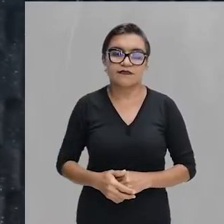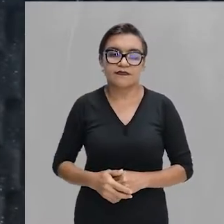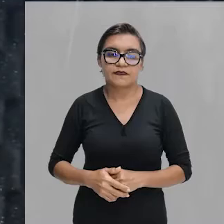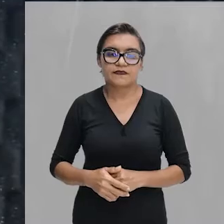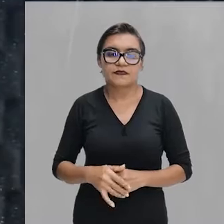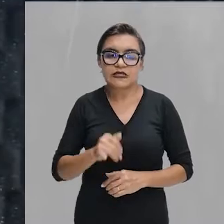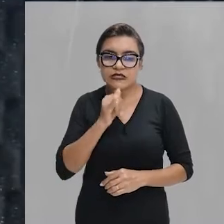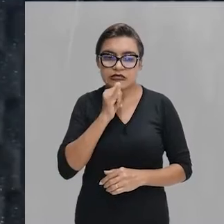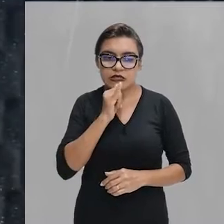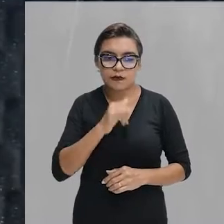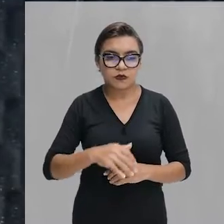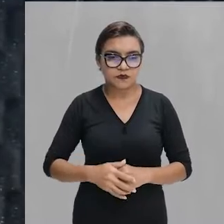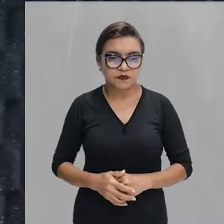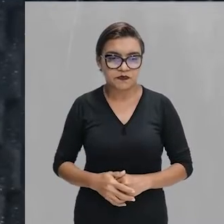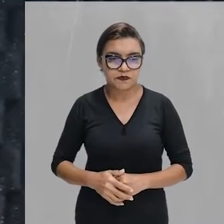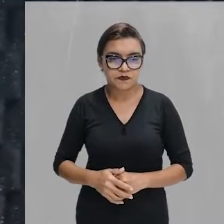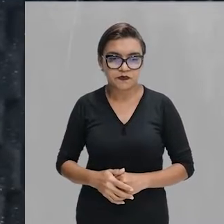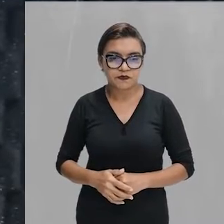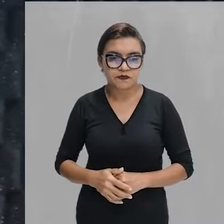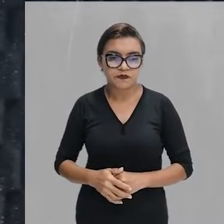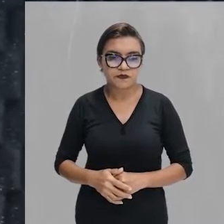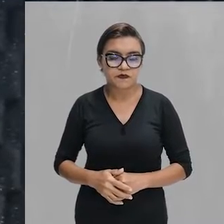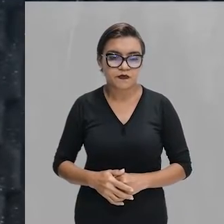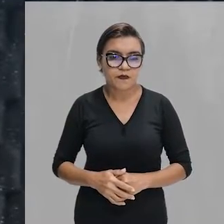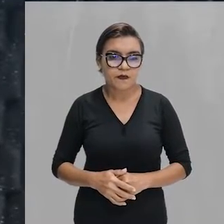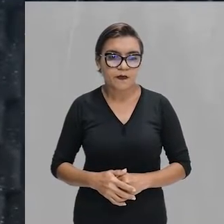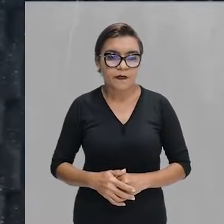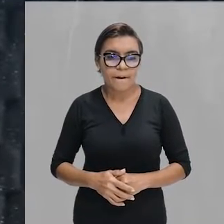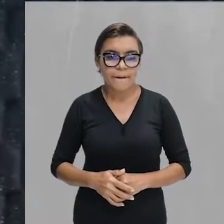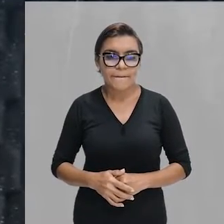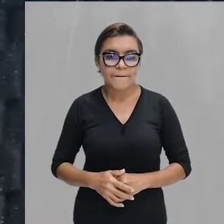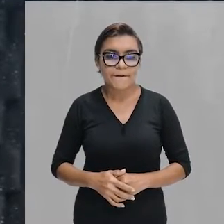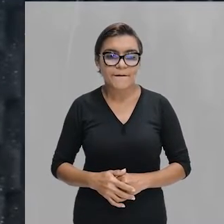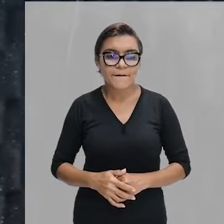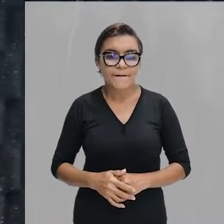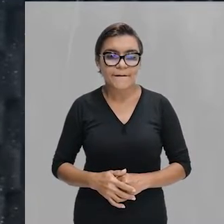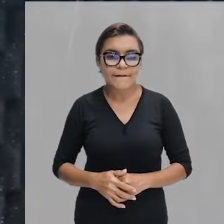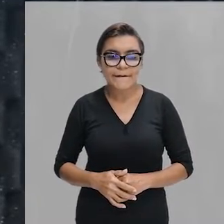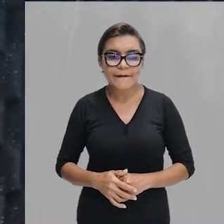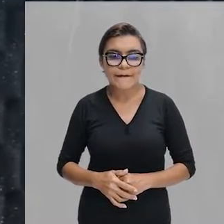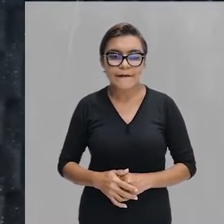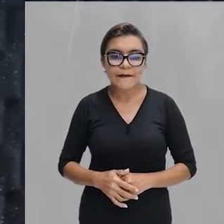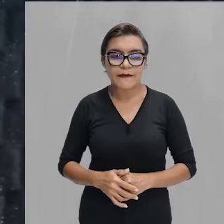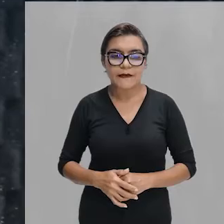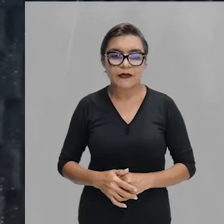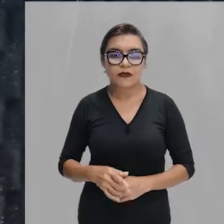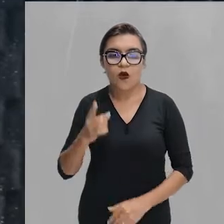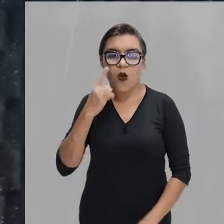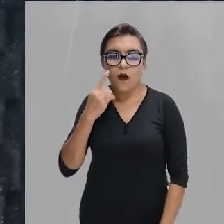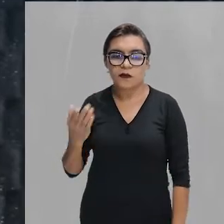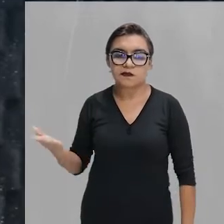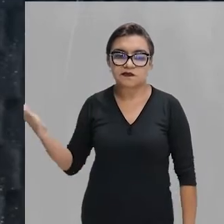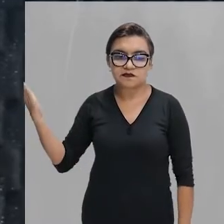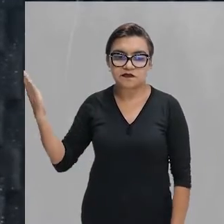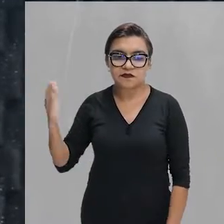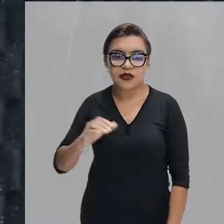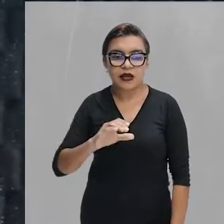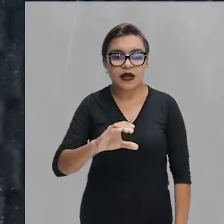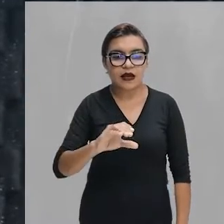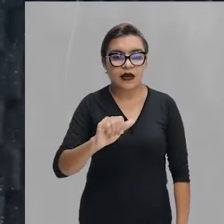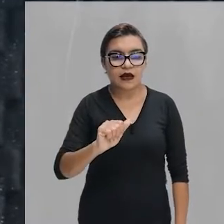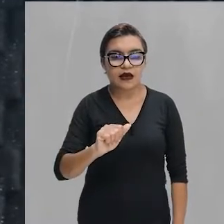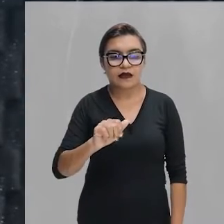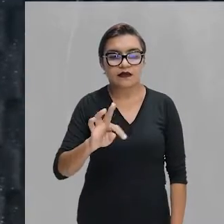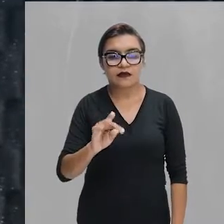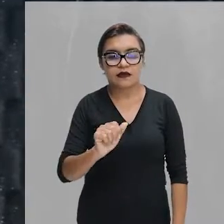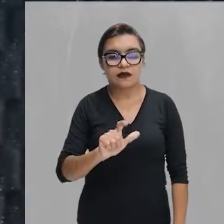Exemplo, Catalina se rompió la rodilla cuando se cayó de la bici. Catalina